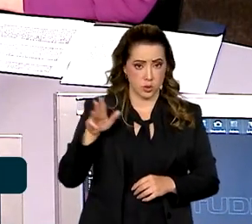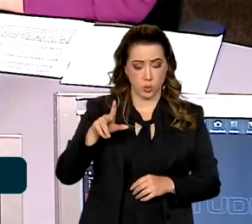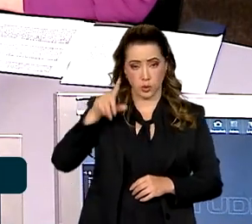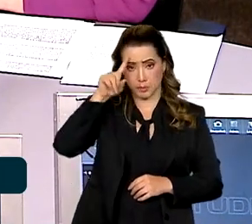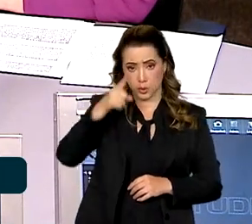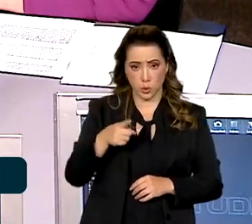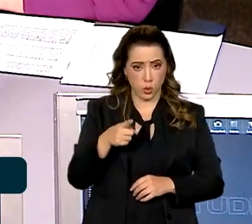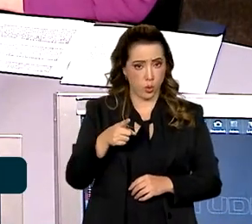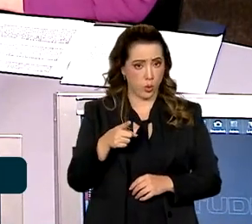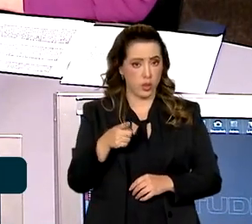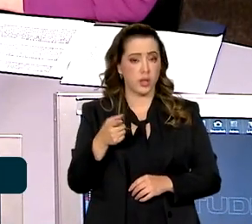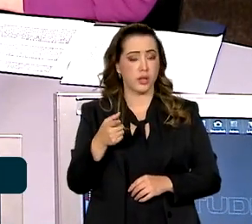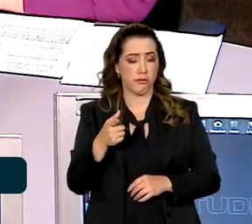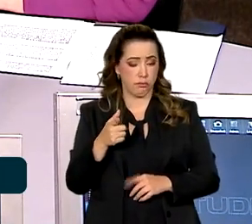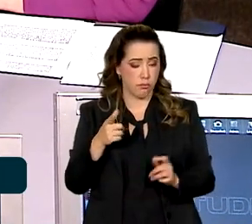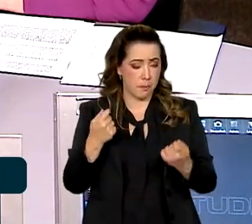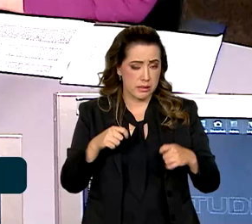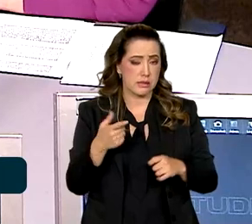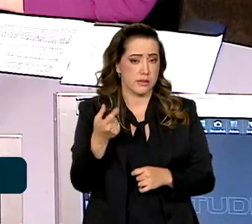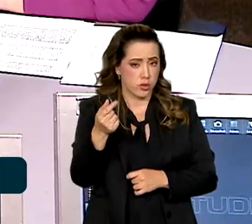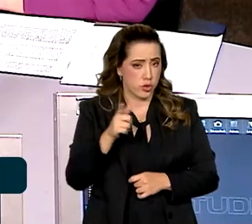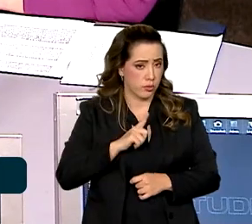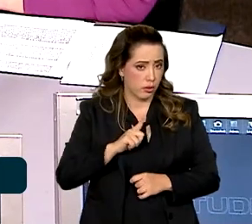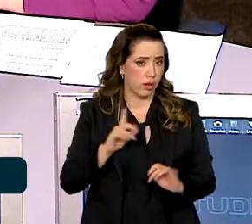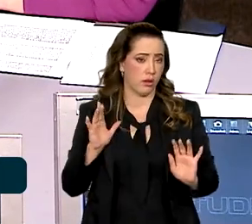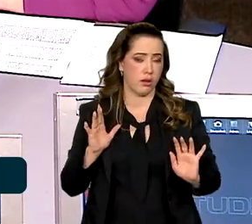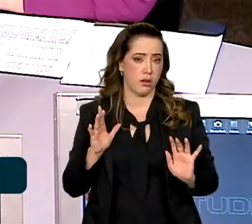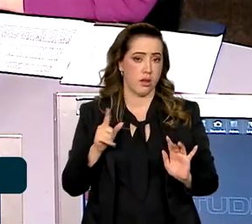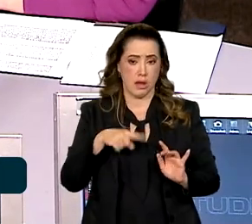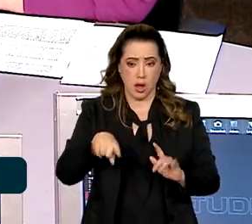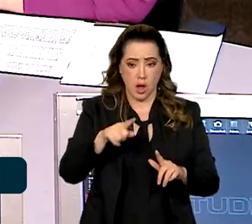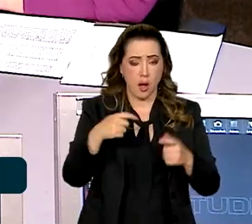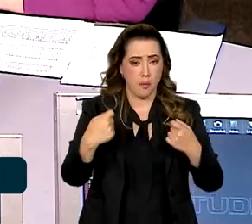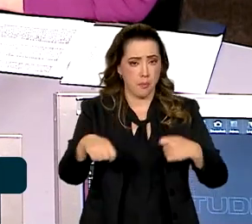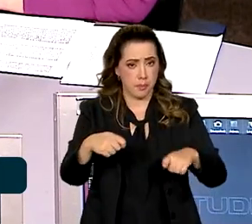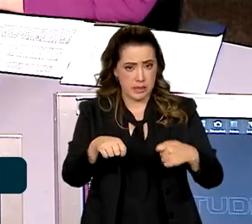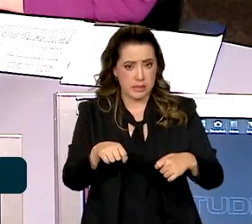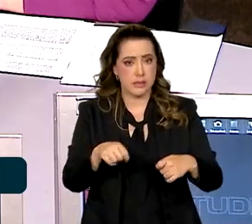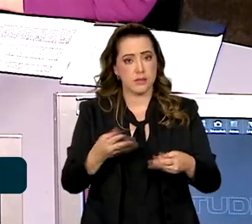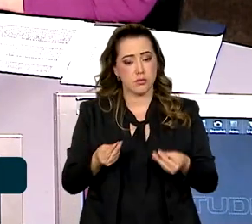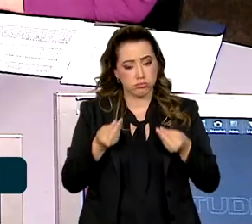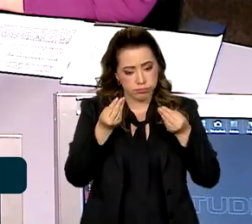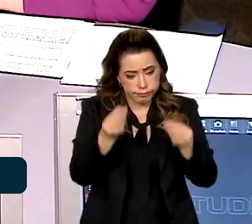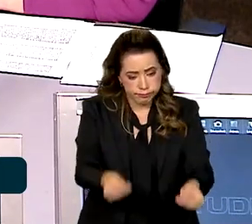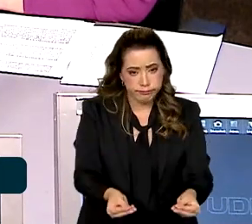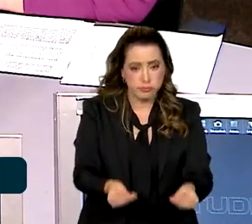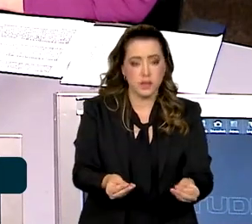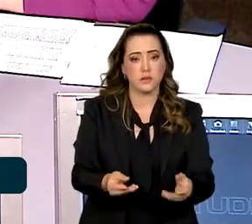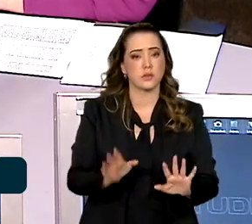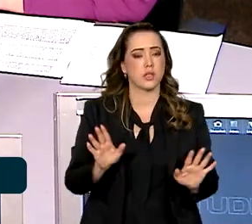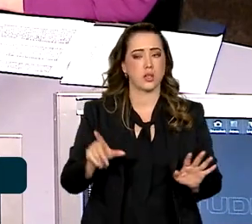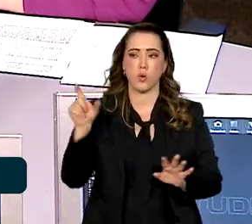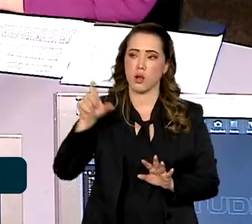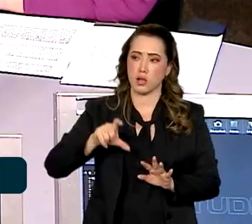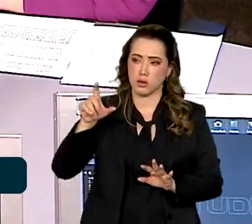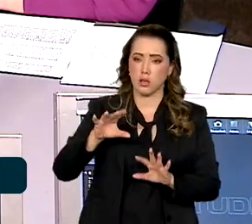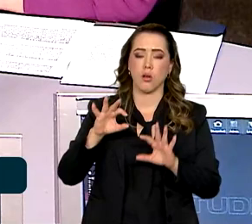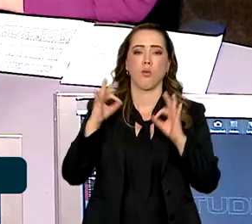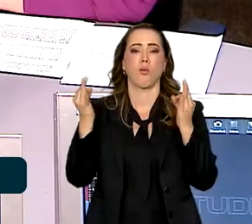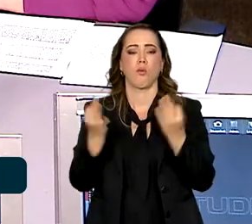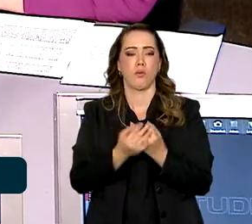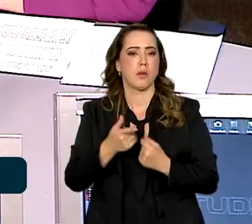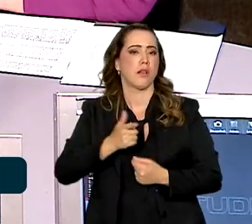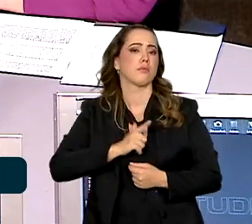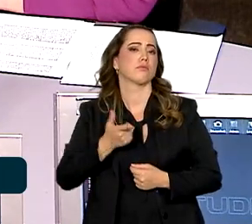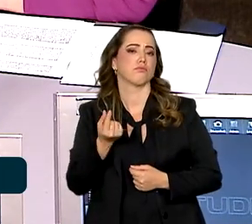faltar dinheiro para as necessidades do povo. Portanto, não faltará dinheiro para o Bolsa Família. É